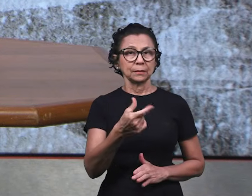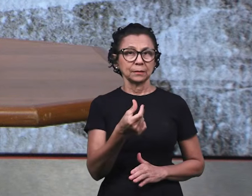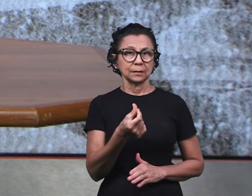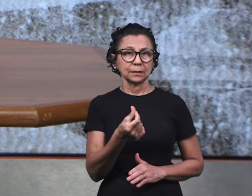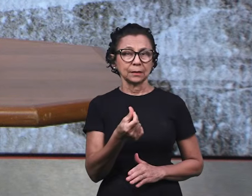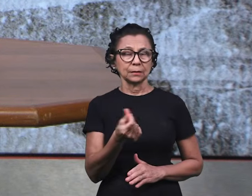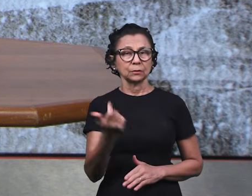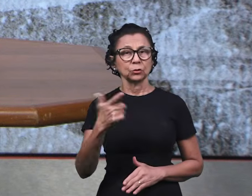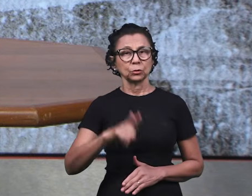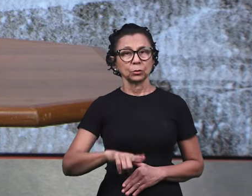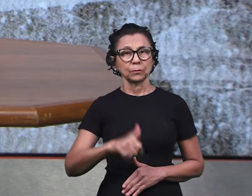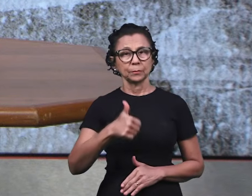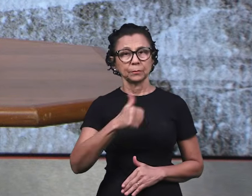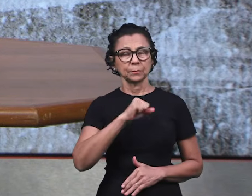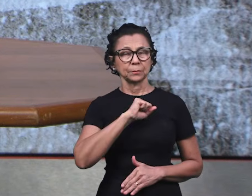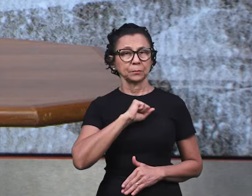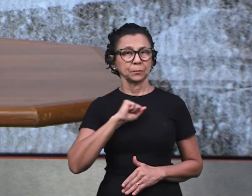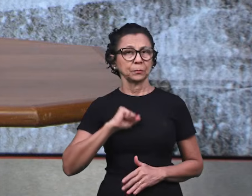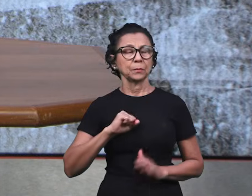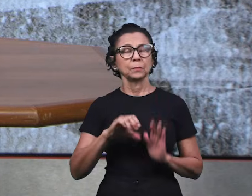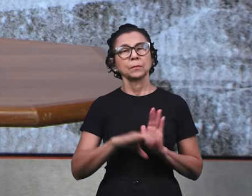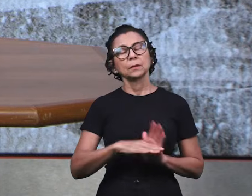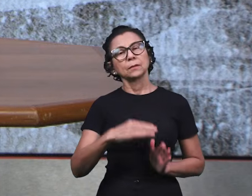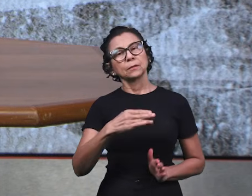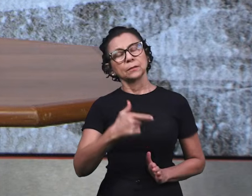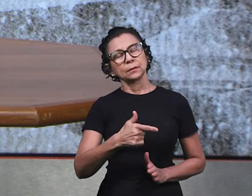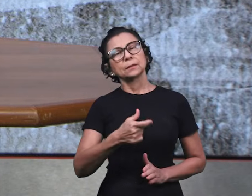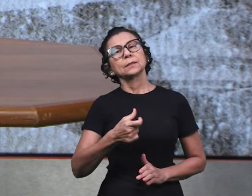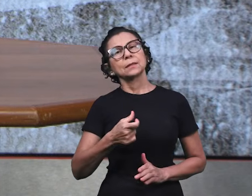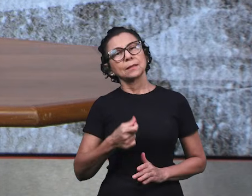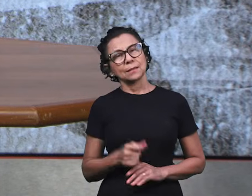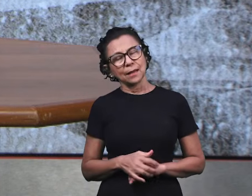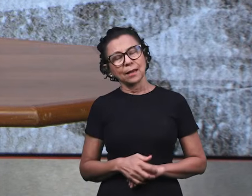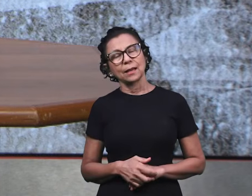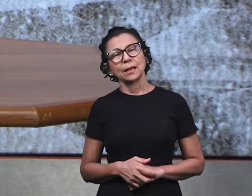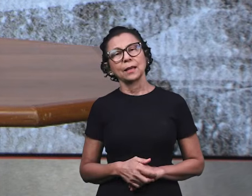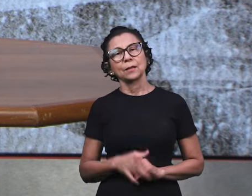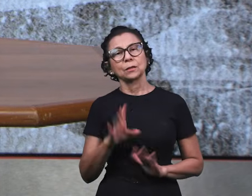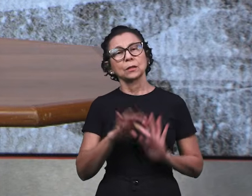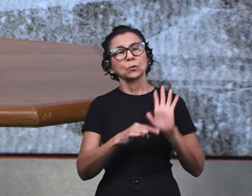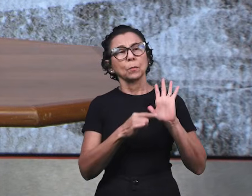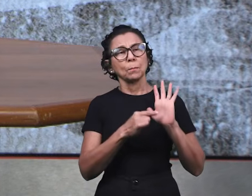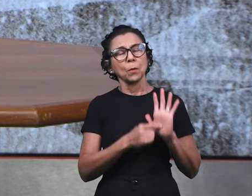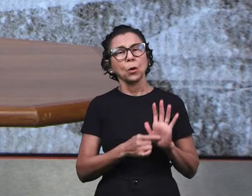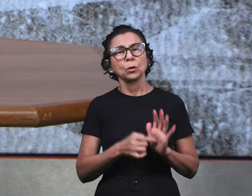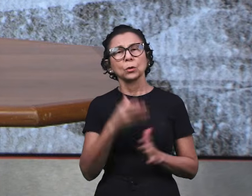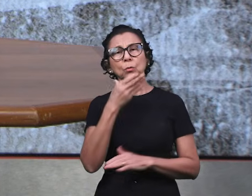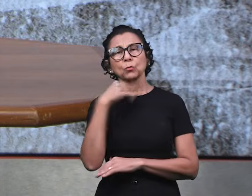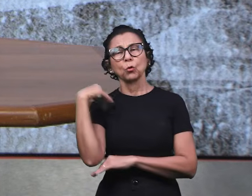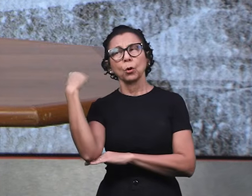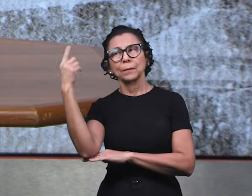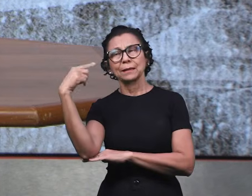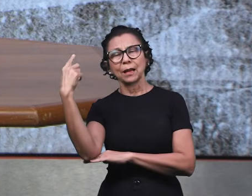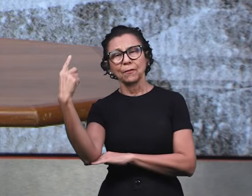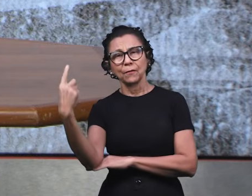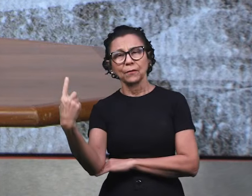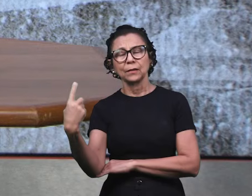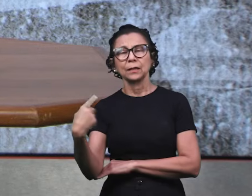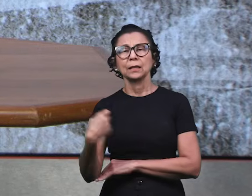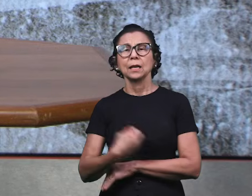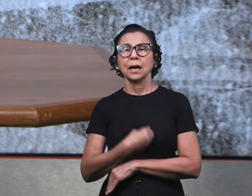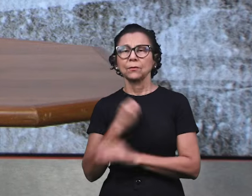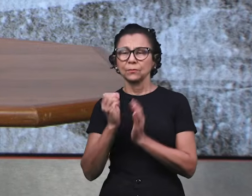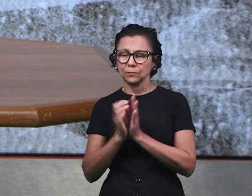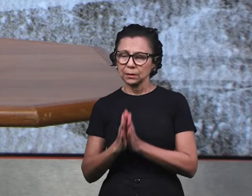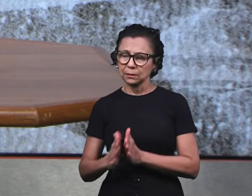1 Samuel, capítulo 26. Estamos lendo aqui a respeito de Davi, toda a sua trajetória, e vamos